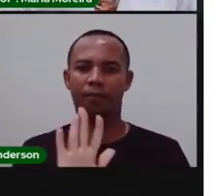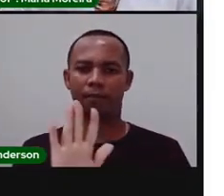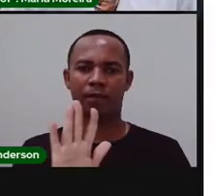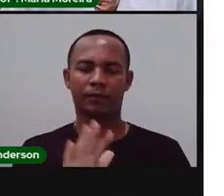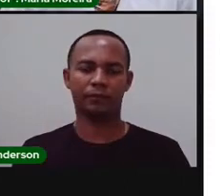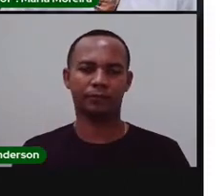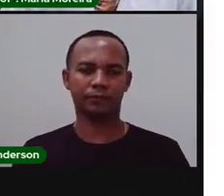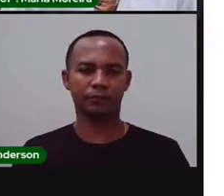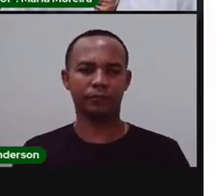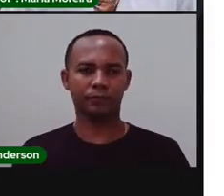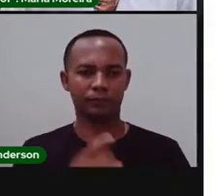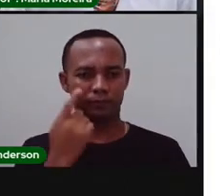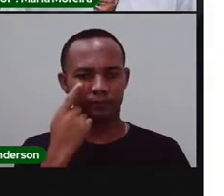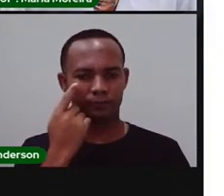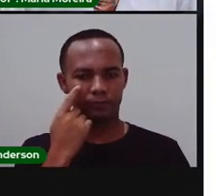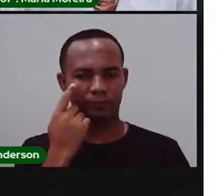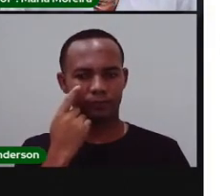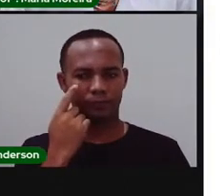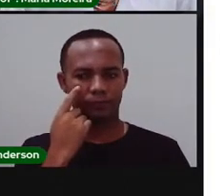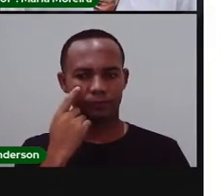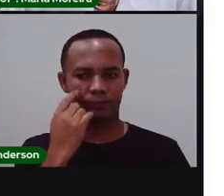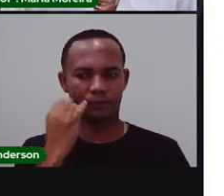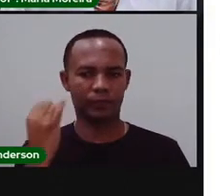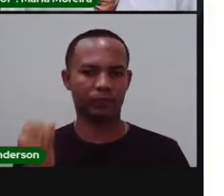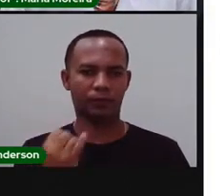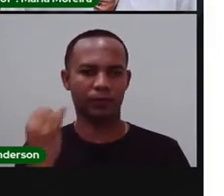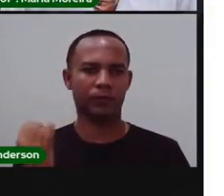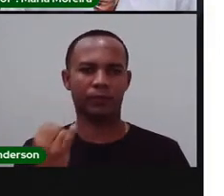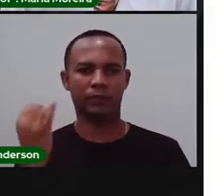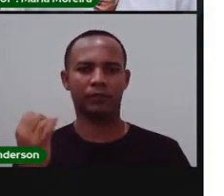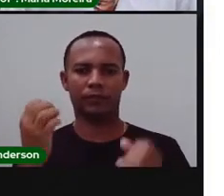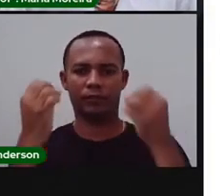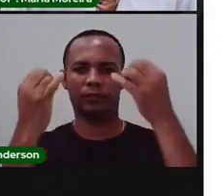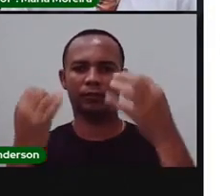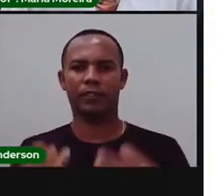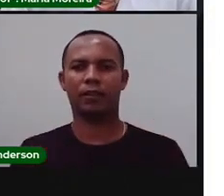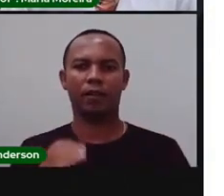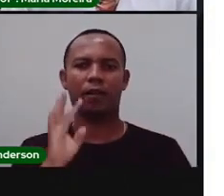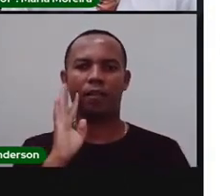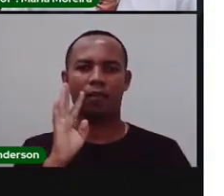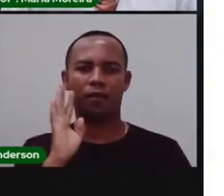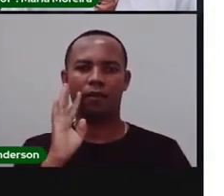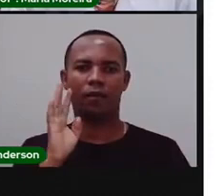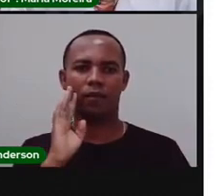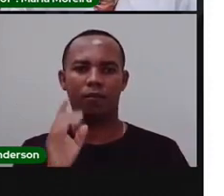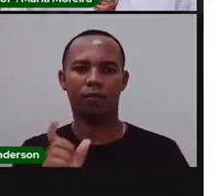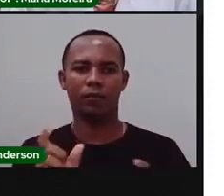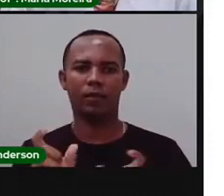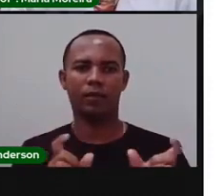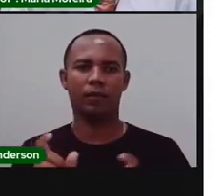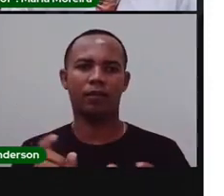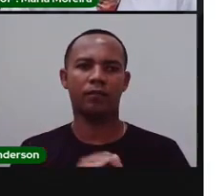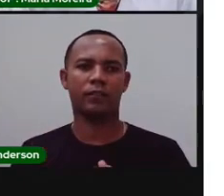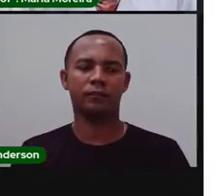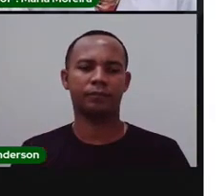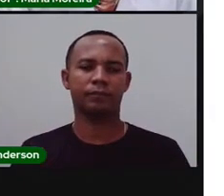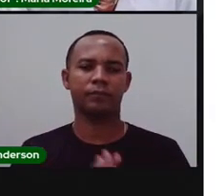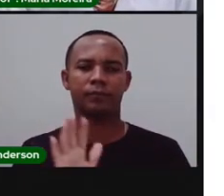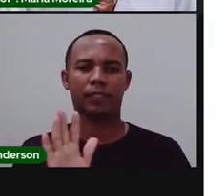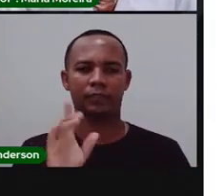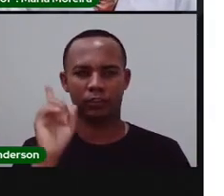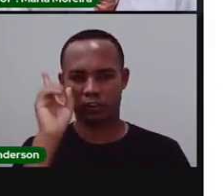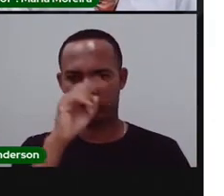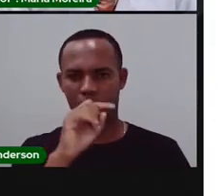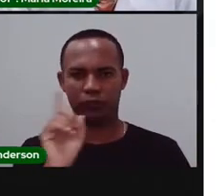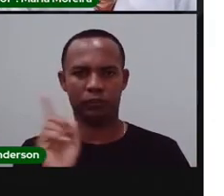Mas deixa eu contar uma coisa bem interessante para vocês. Vocês juntarem aí, ai meu Deus, a Pró Maria agora trouxe um assunto tão difícil. Como